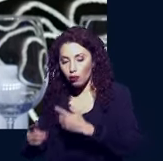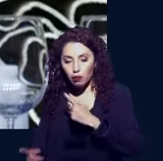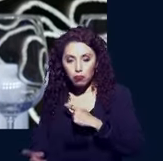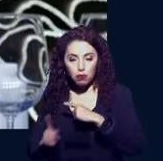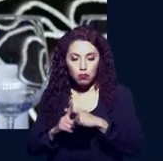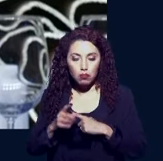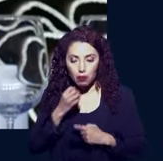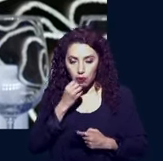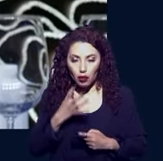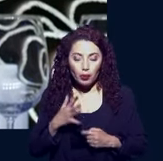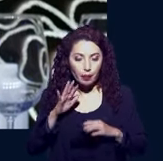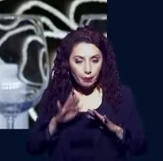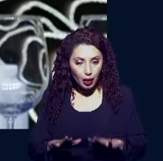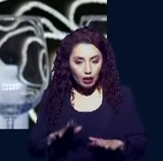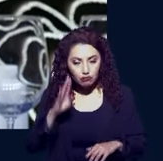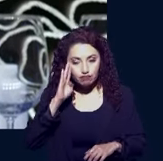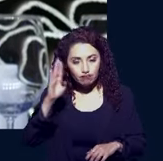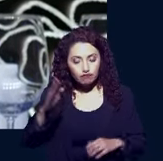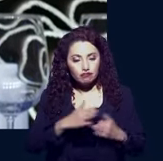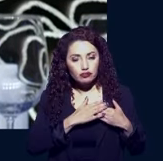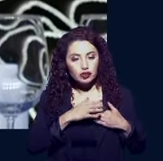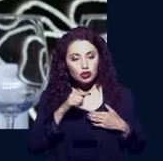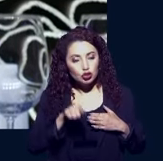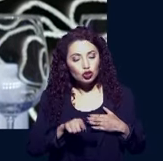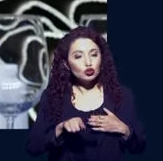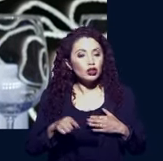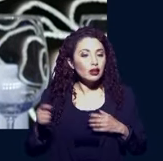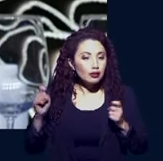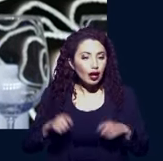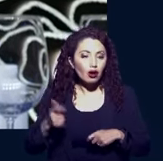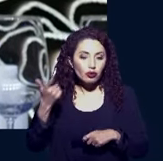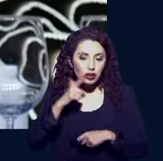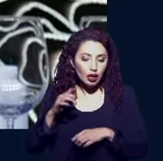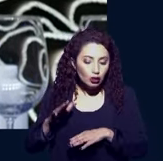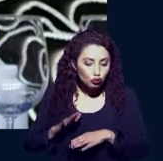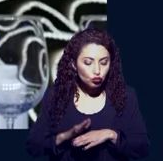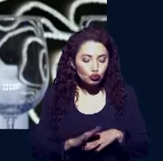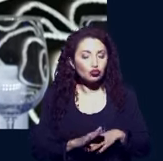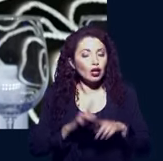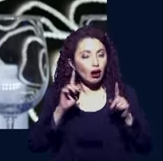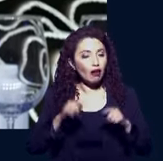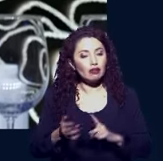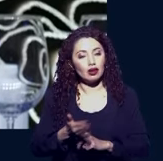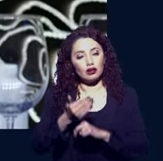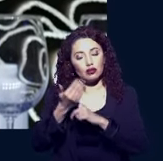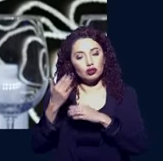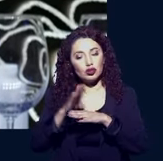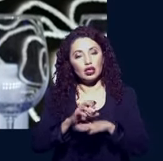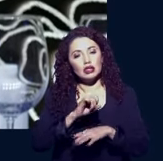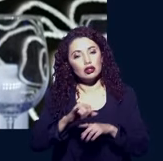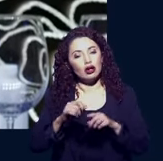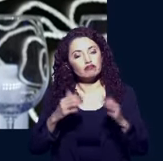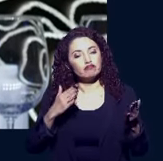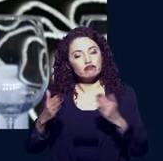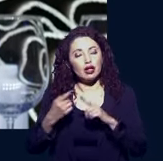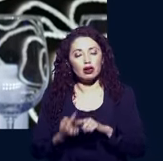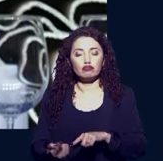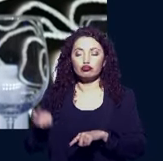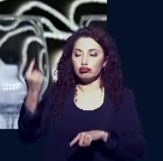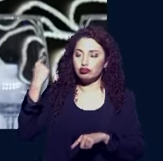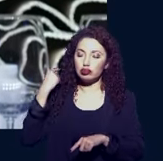papel fundamental disso que que propicia é a tecnologia se a gente voltar 30 anos atrás no tempo quando eu tava na